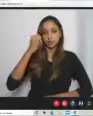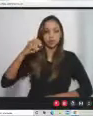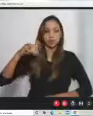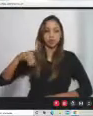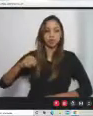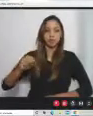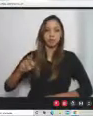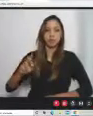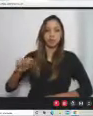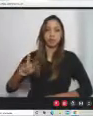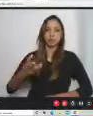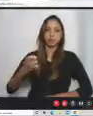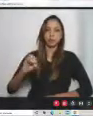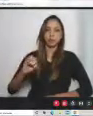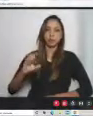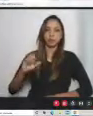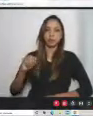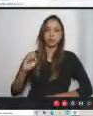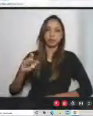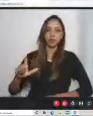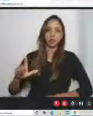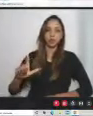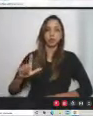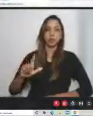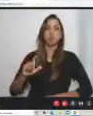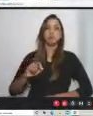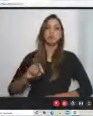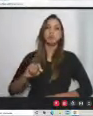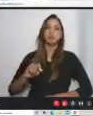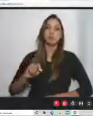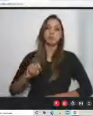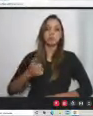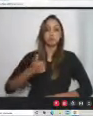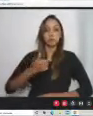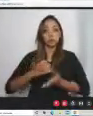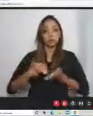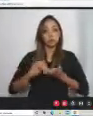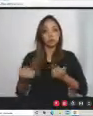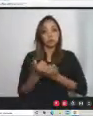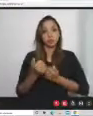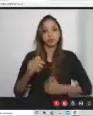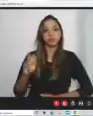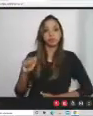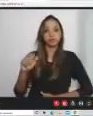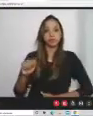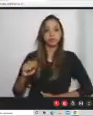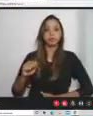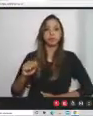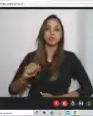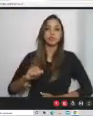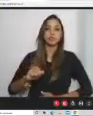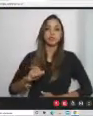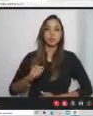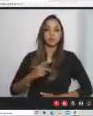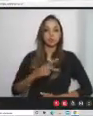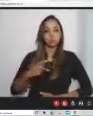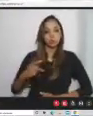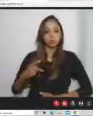Climep, vereadora Carol Pires, vereador primeiro secretário interino Vavá Azevedo, presidente da Casa